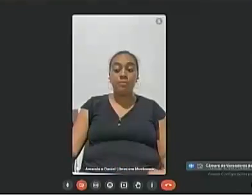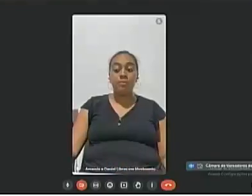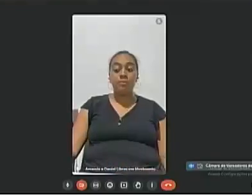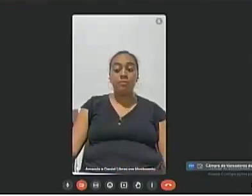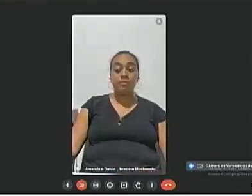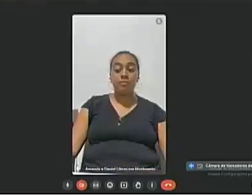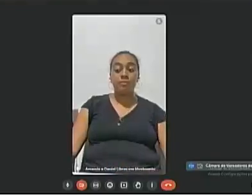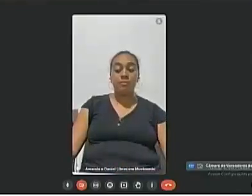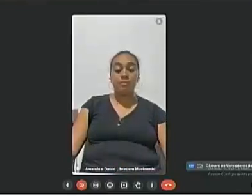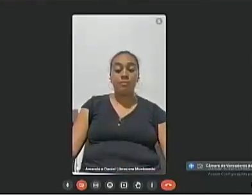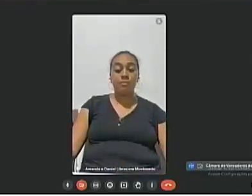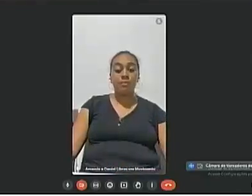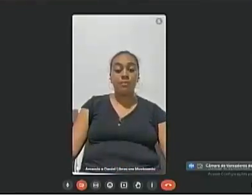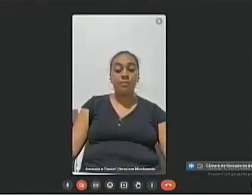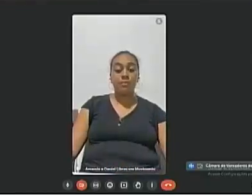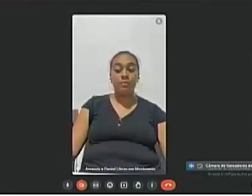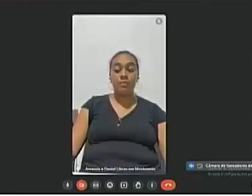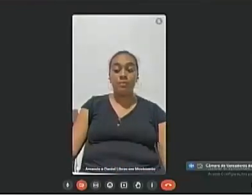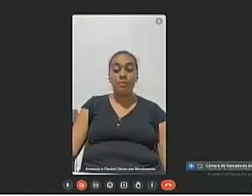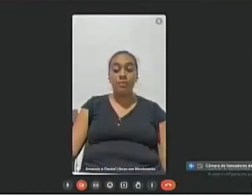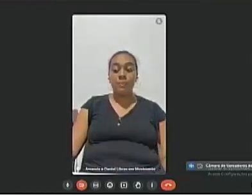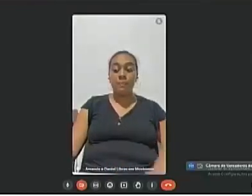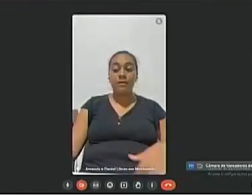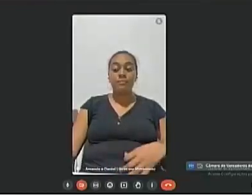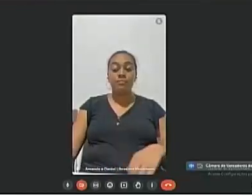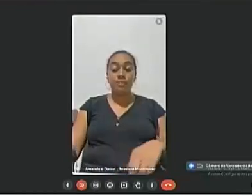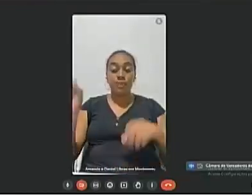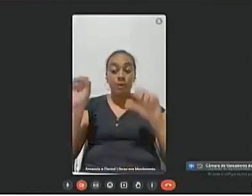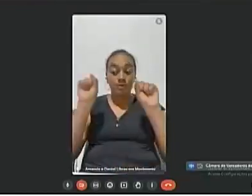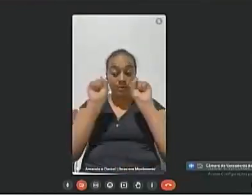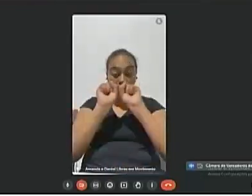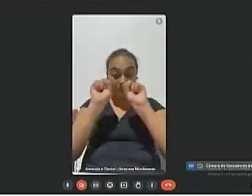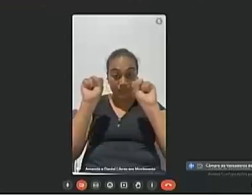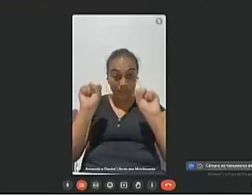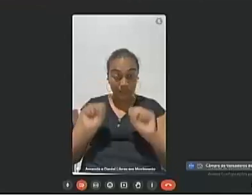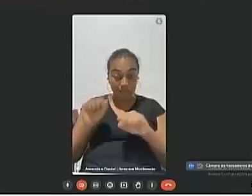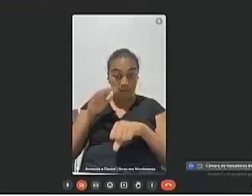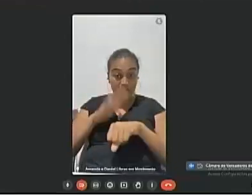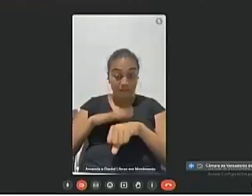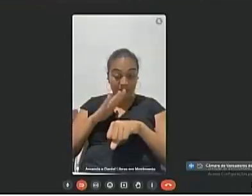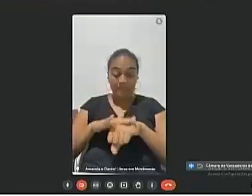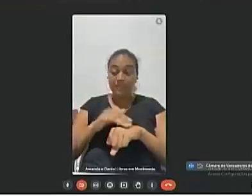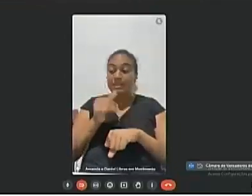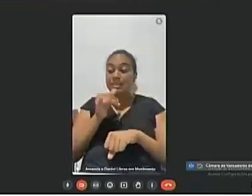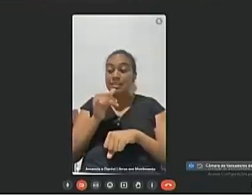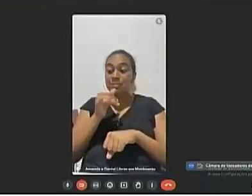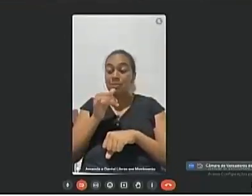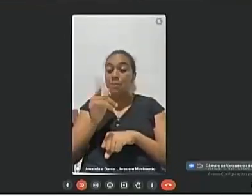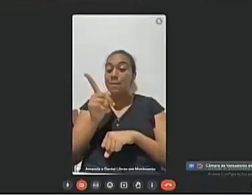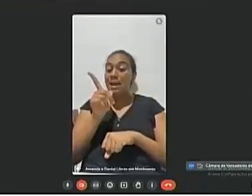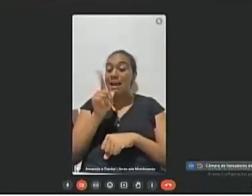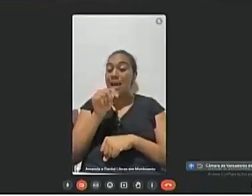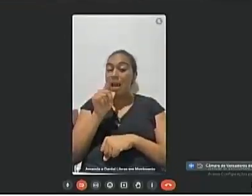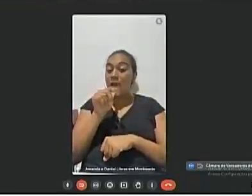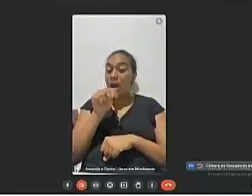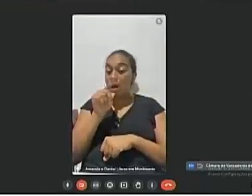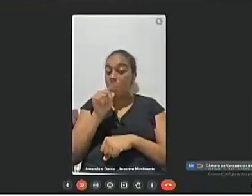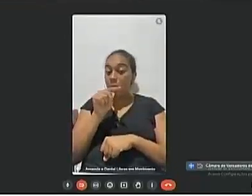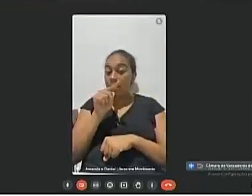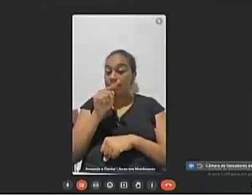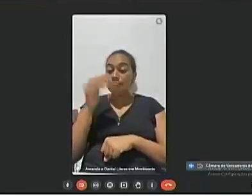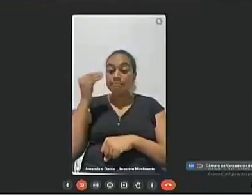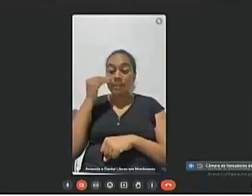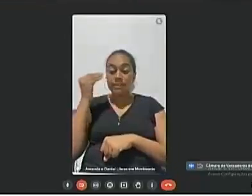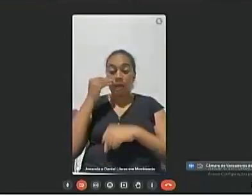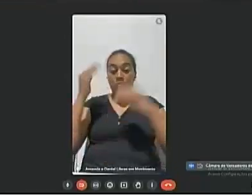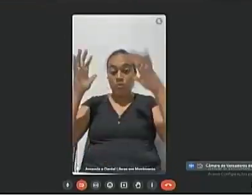Nesse sistema aqui, a gente faz o sistema, em vez de linha reta, para a água precipitar, cair,